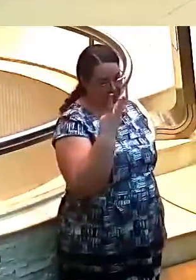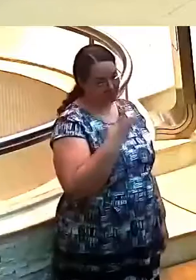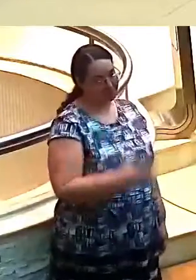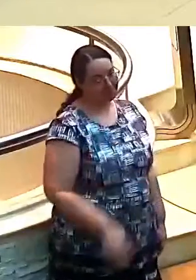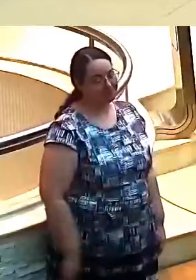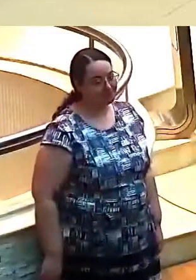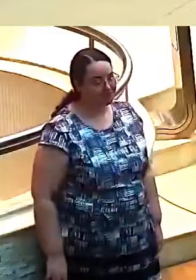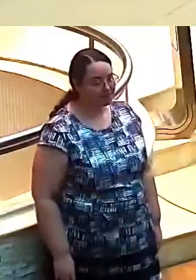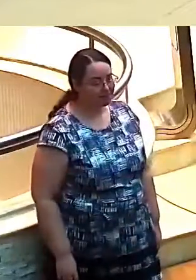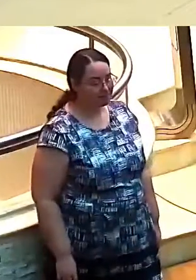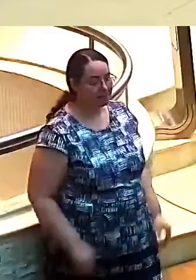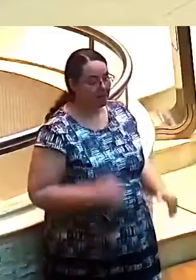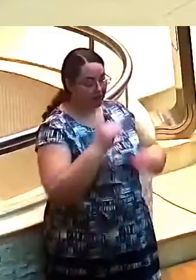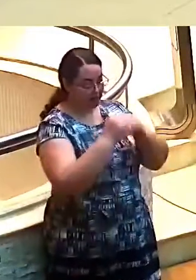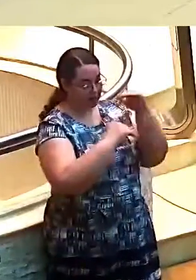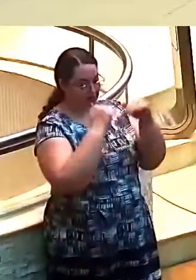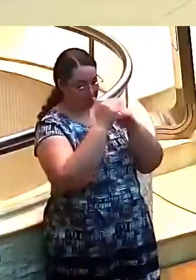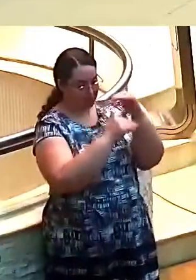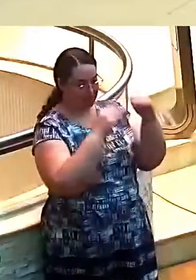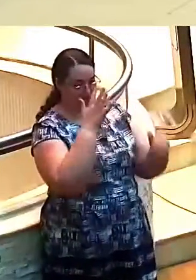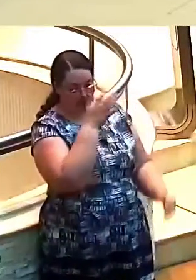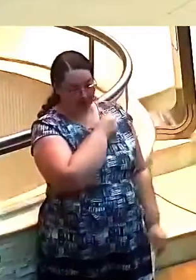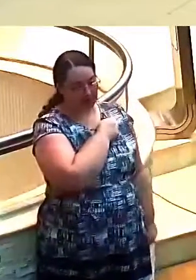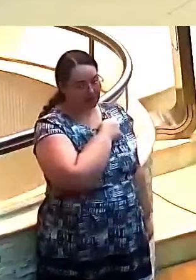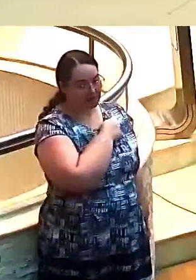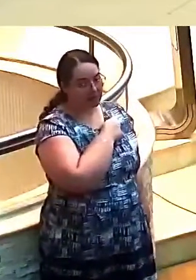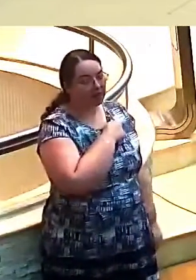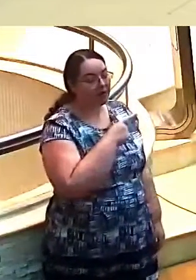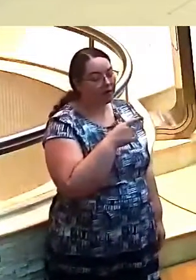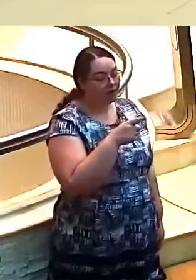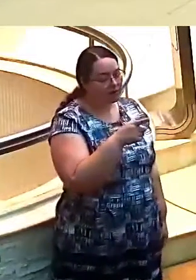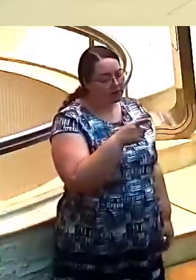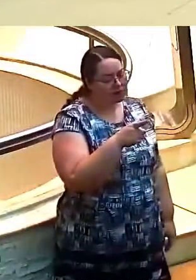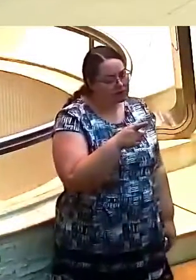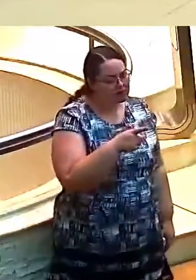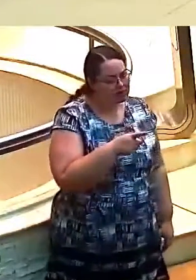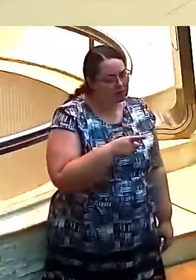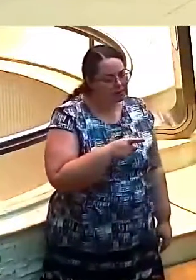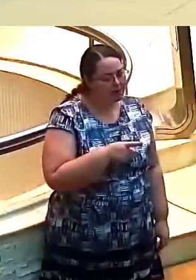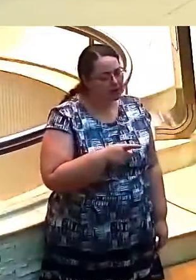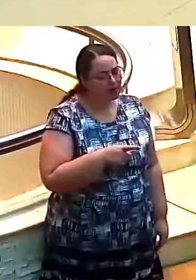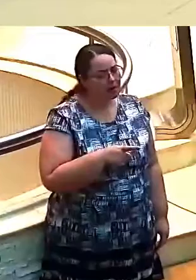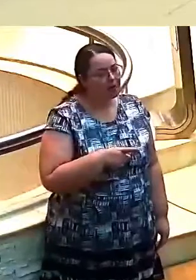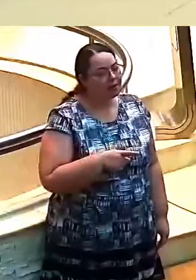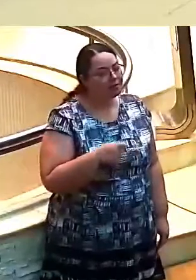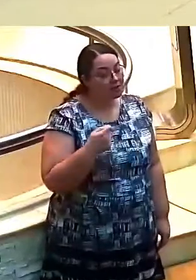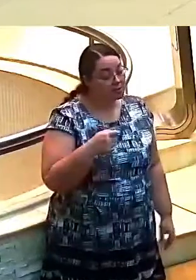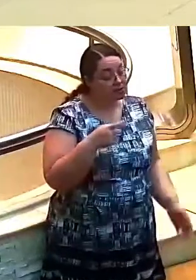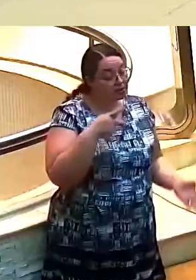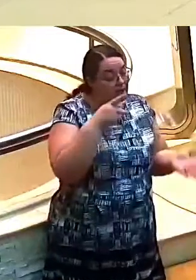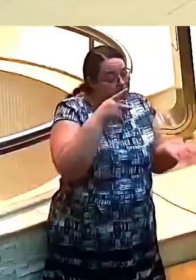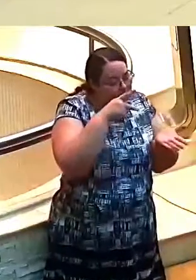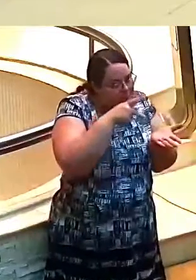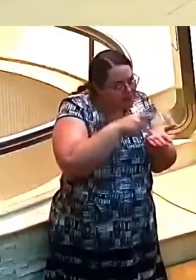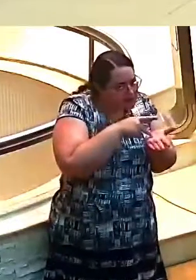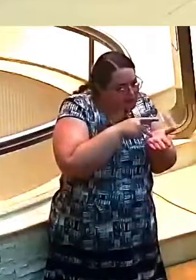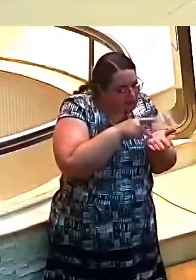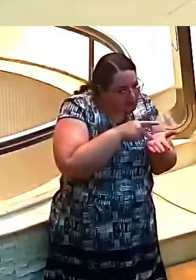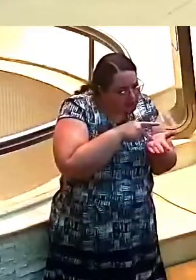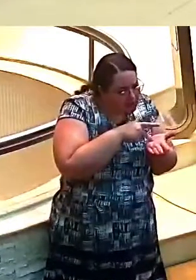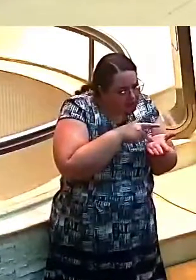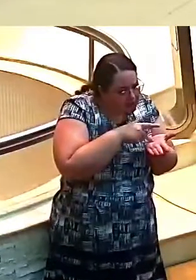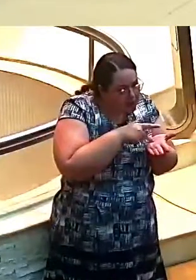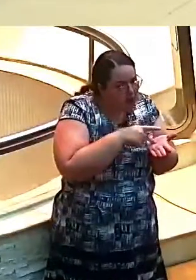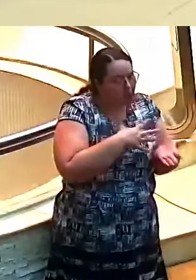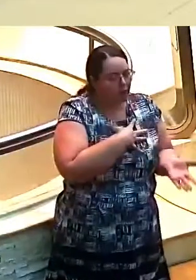sobre o desenvolvimento da santificação, para que vos torneis irrepreensíveis, insinceros, filhos de Deus, inculpáveis, no